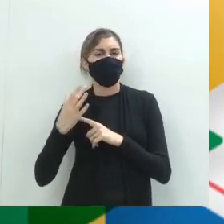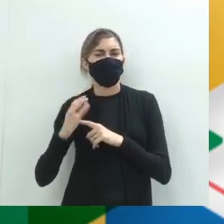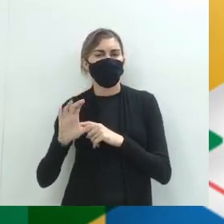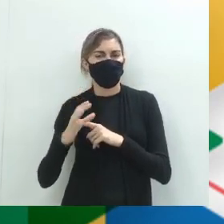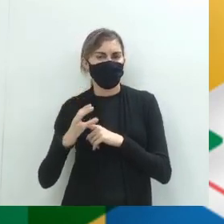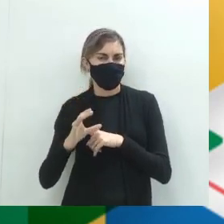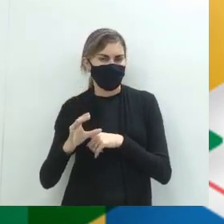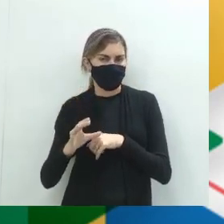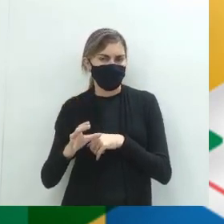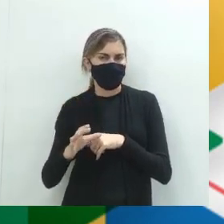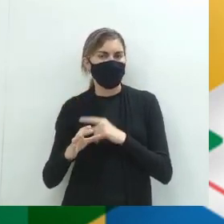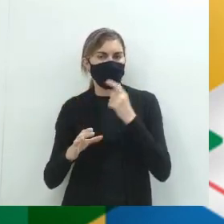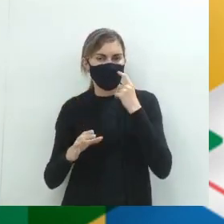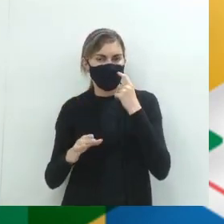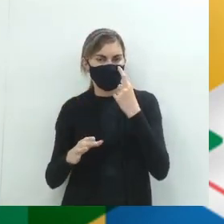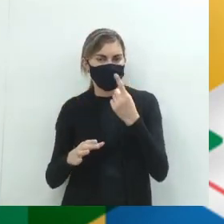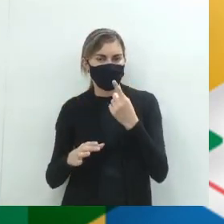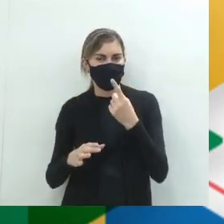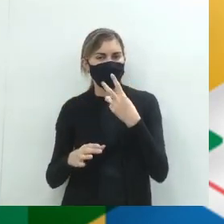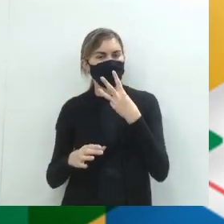38,5 graus Celsius. Olha, Aninha,